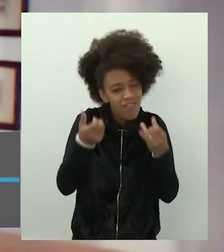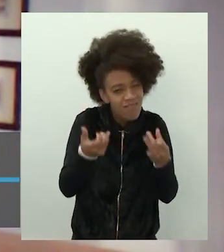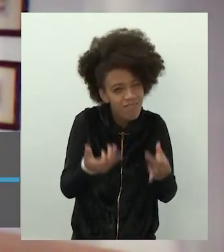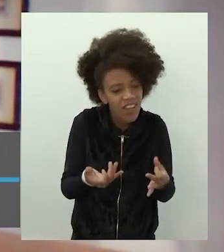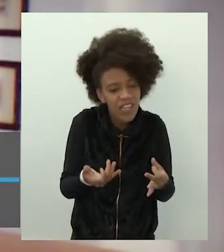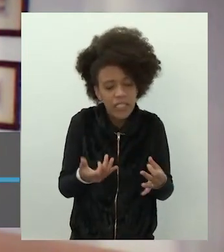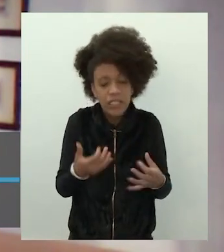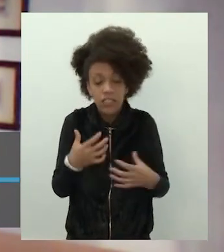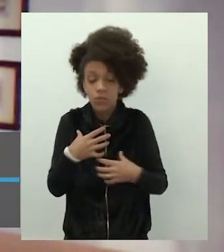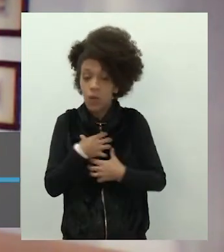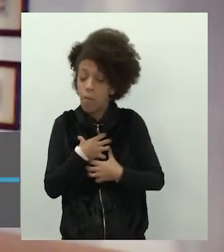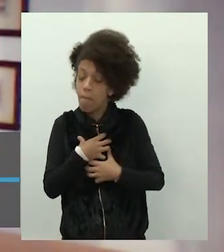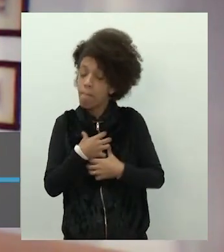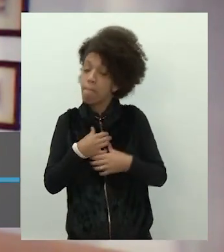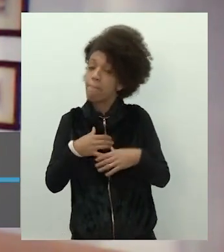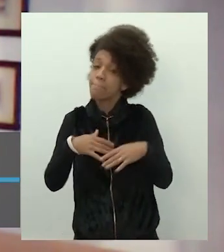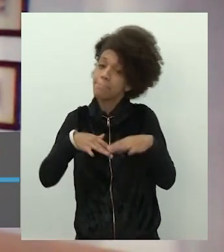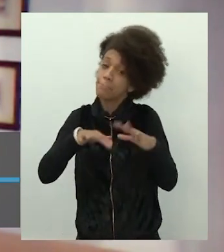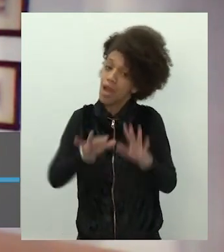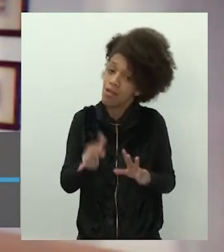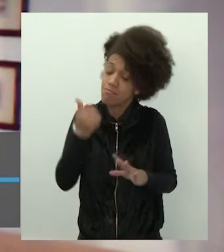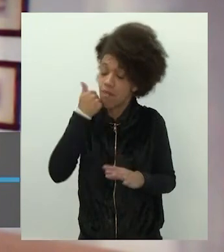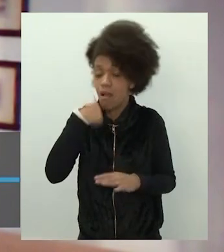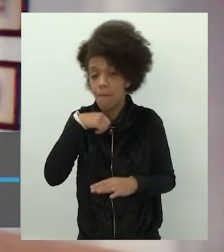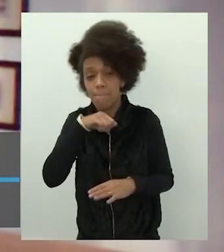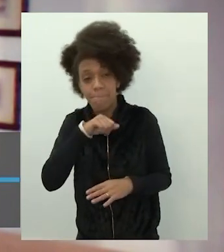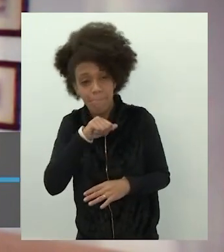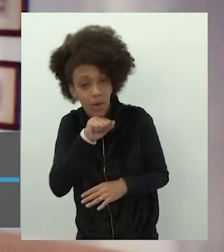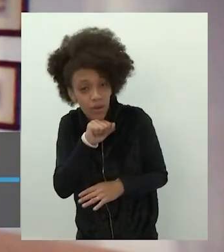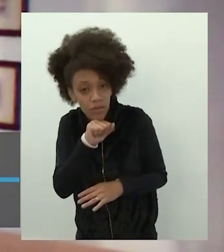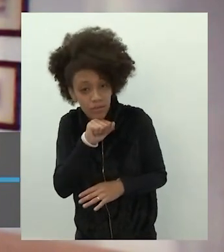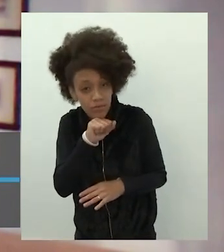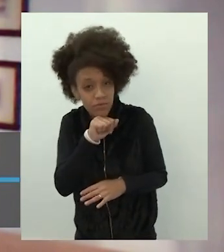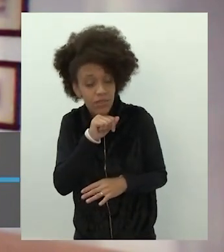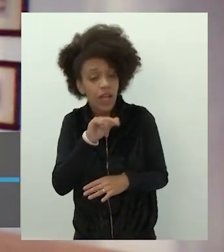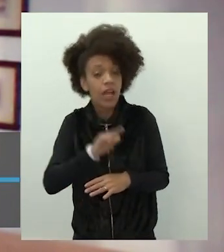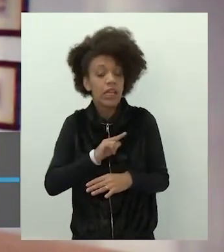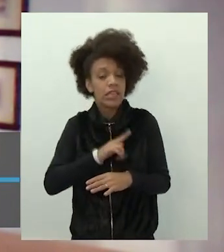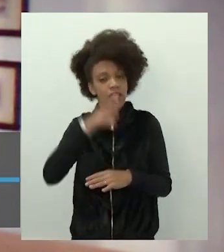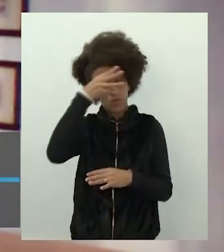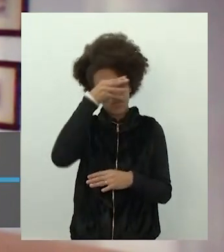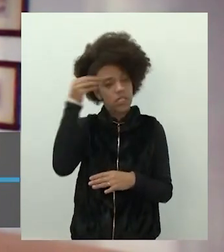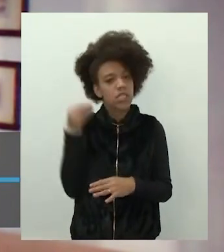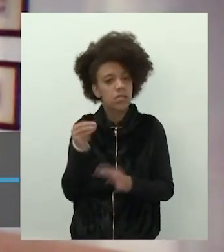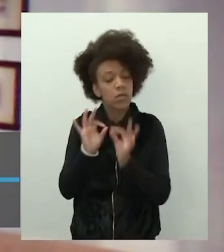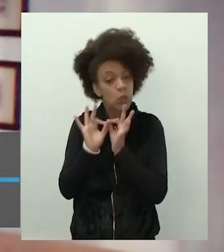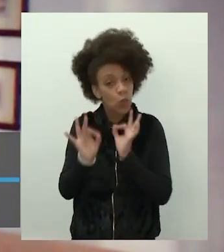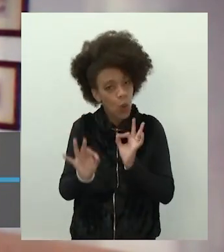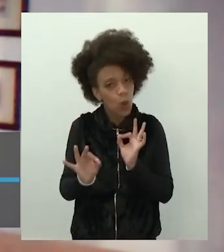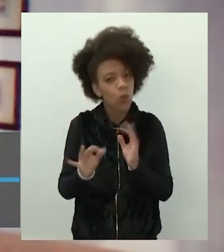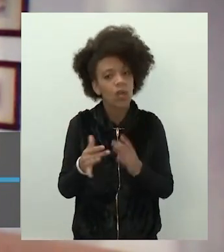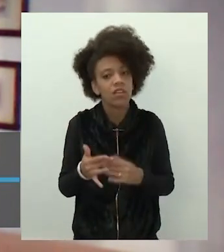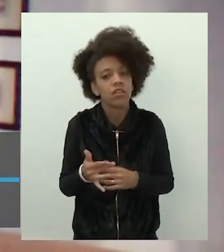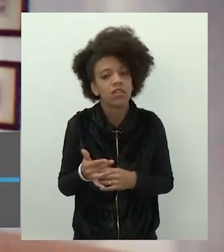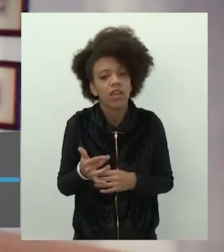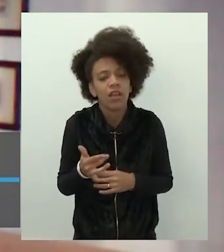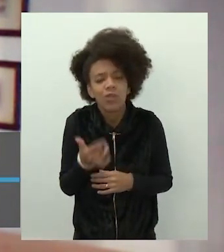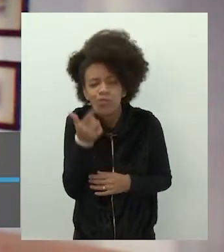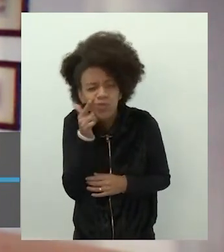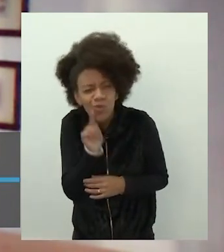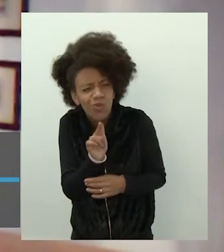conforto, embora essa mãe tenha uma demência avançada e não esteja